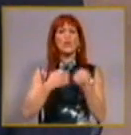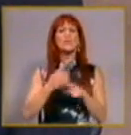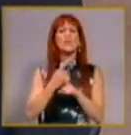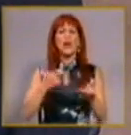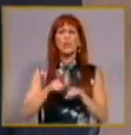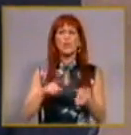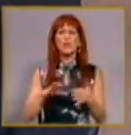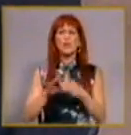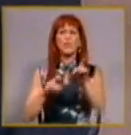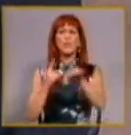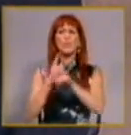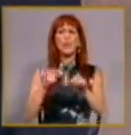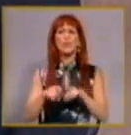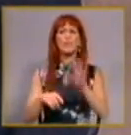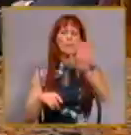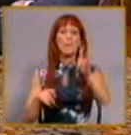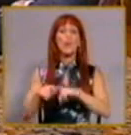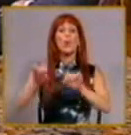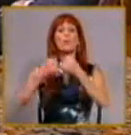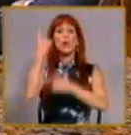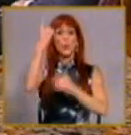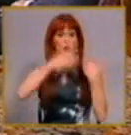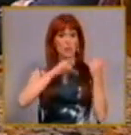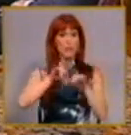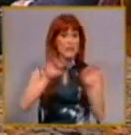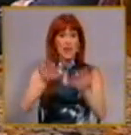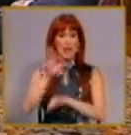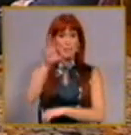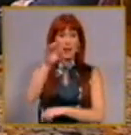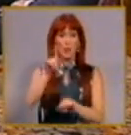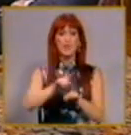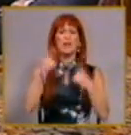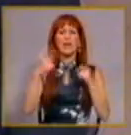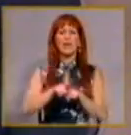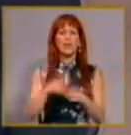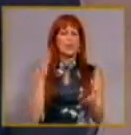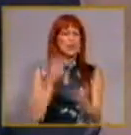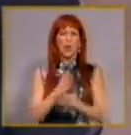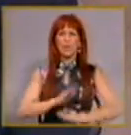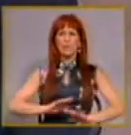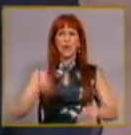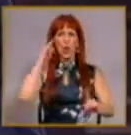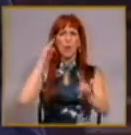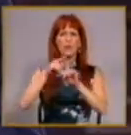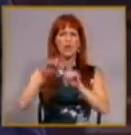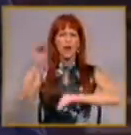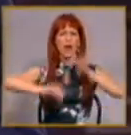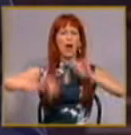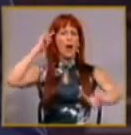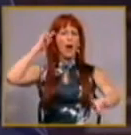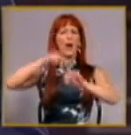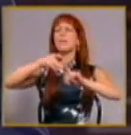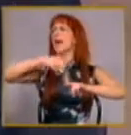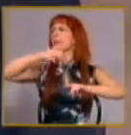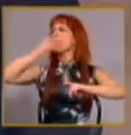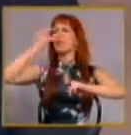tom de voz, senhor deputado? Não, porque me custa que um partido com a responsabilidade do Partido Socialista tenha apenas e só o objetivo eleitoral a